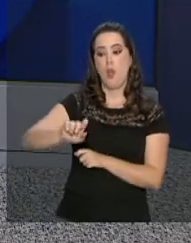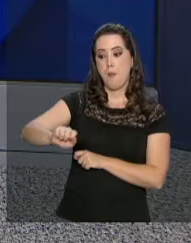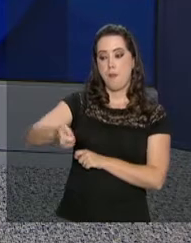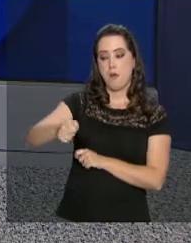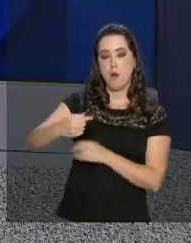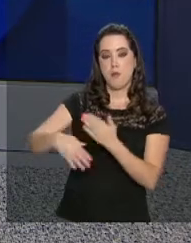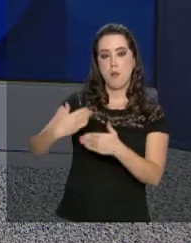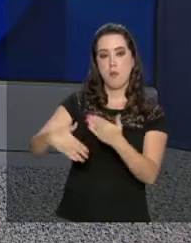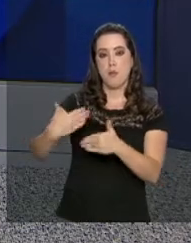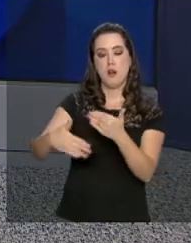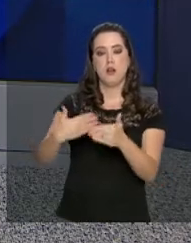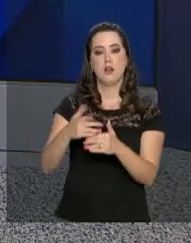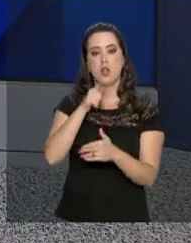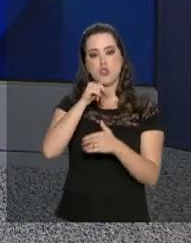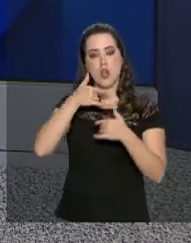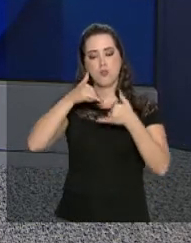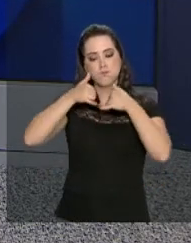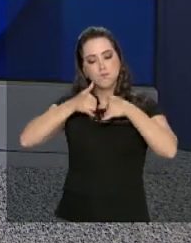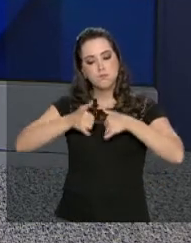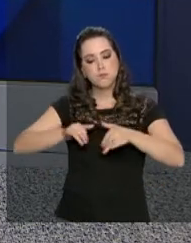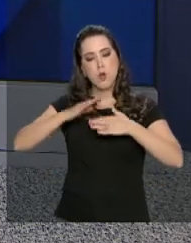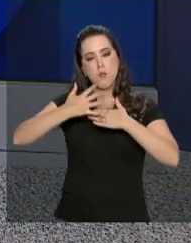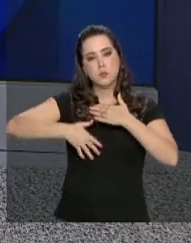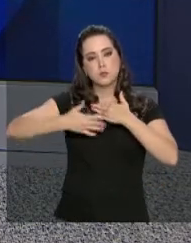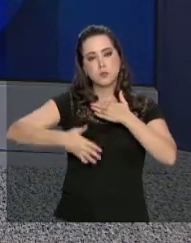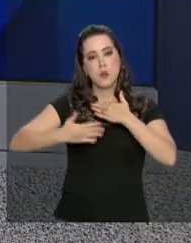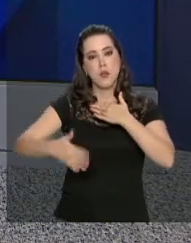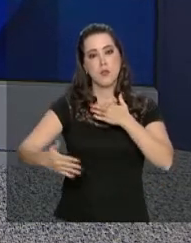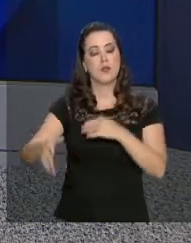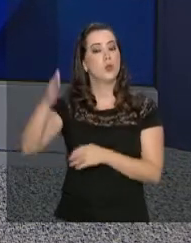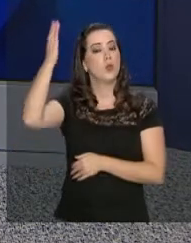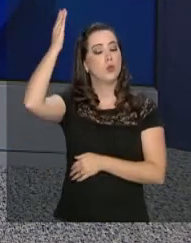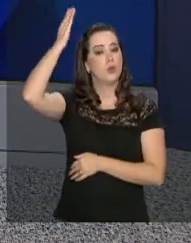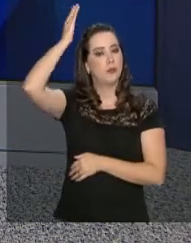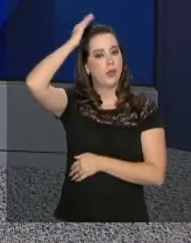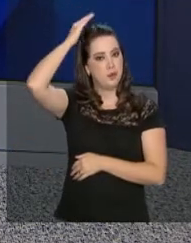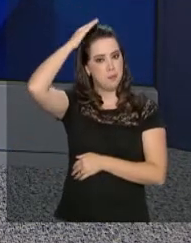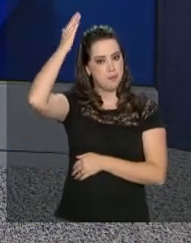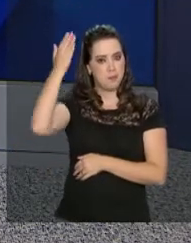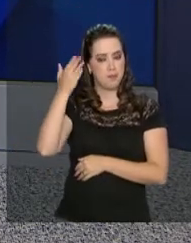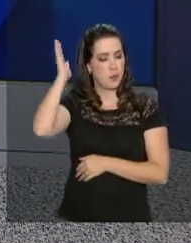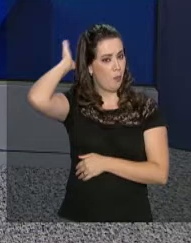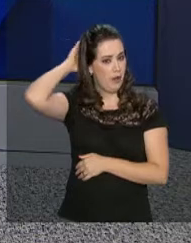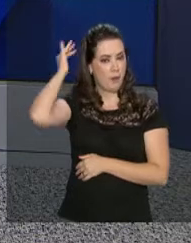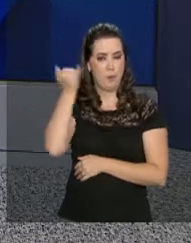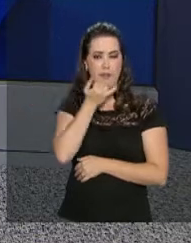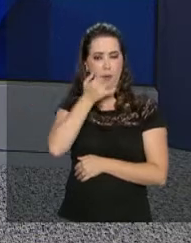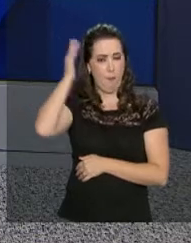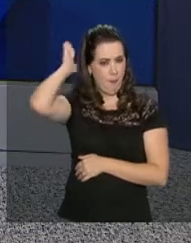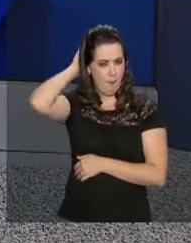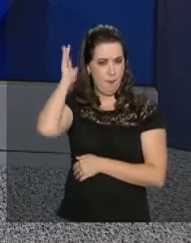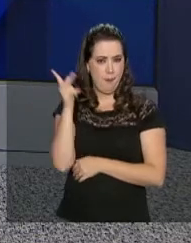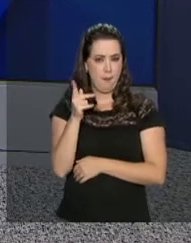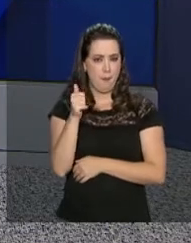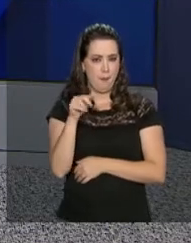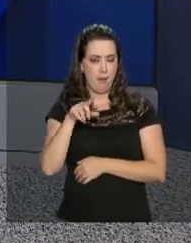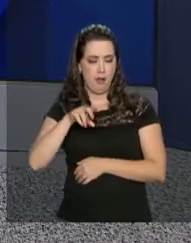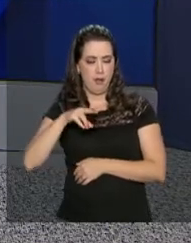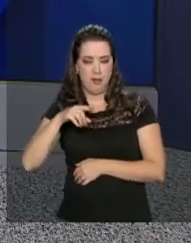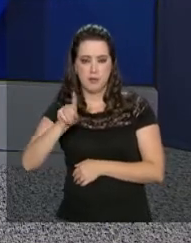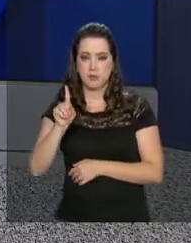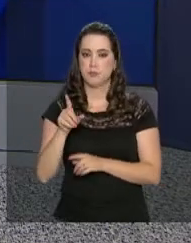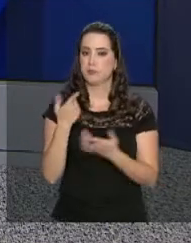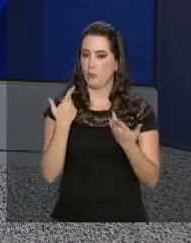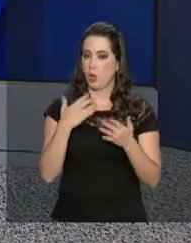de geração da hidrelétrica de Belo Monte, em Altamira, no Pará. Quando estiver em pleno funcionamento, a nova usina será capaz de atender